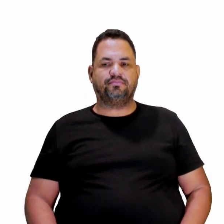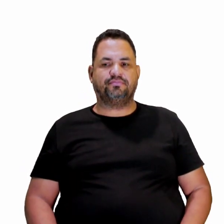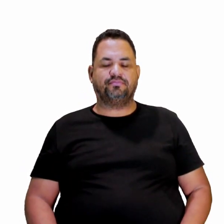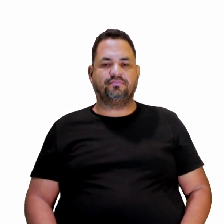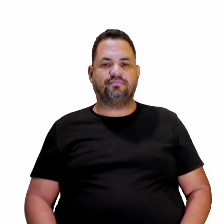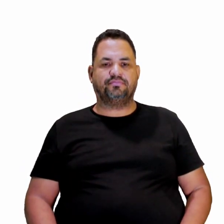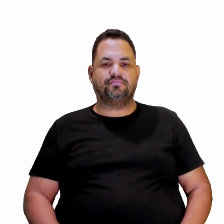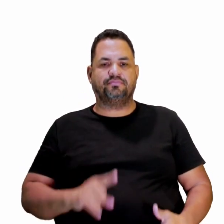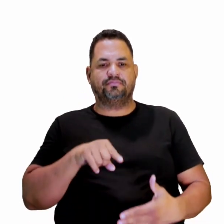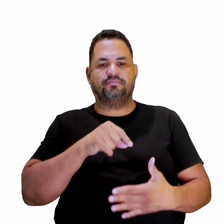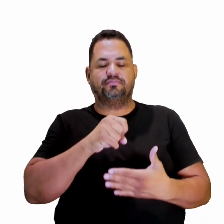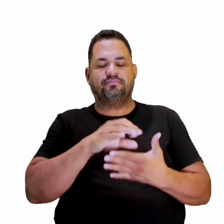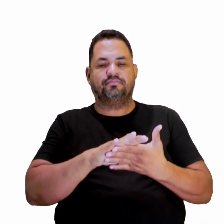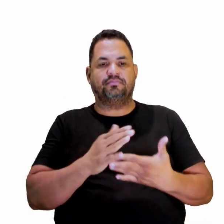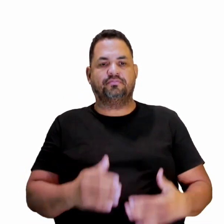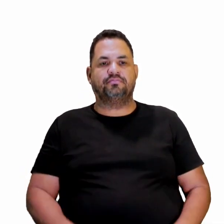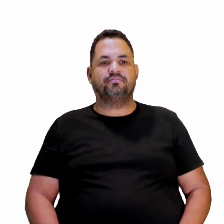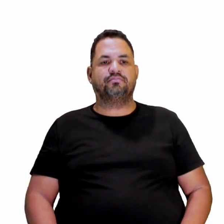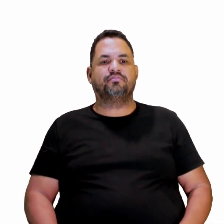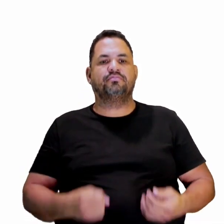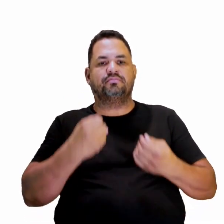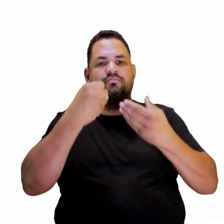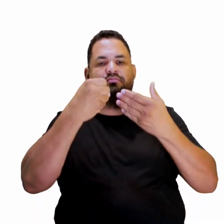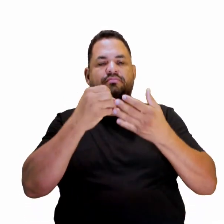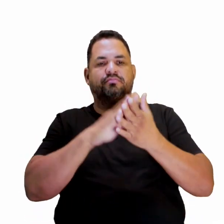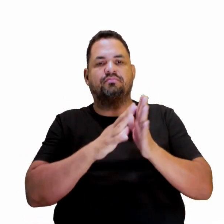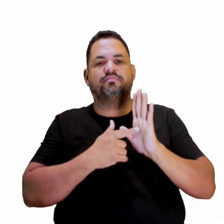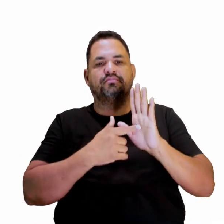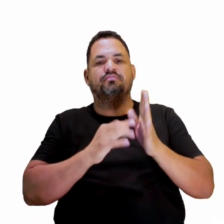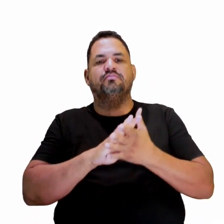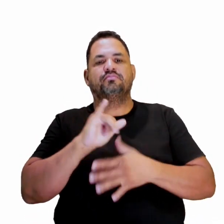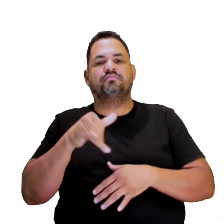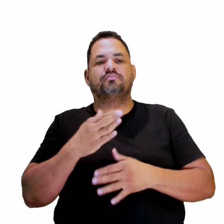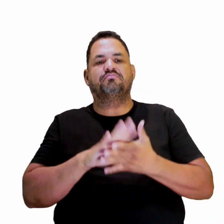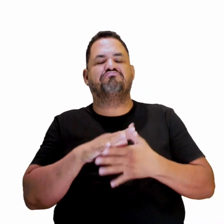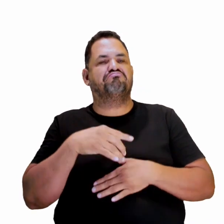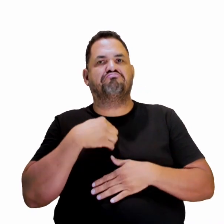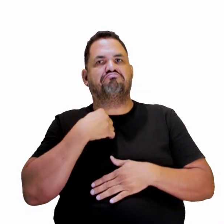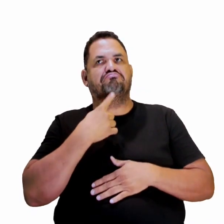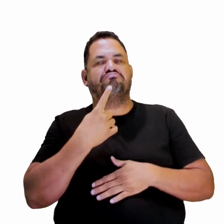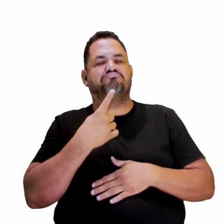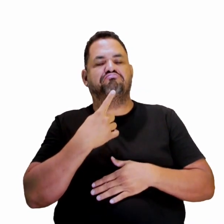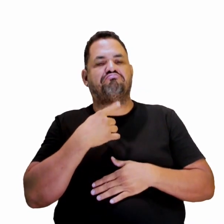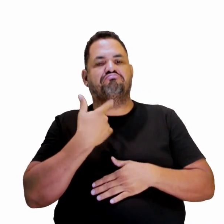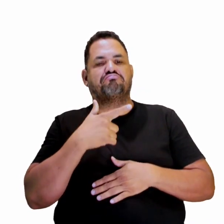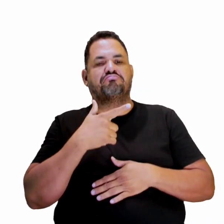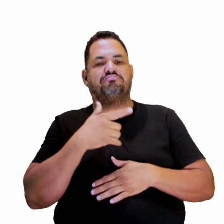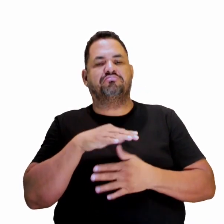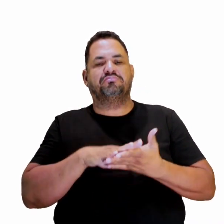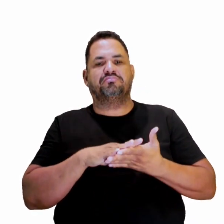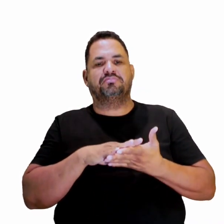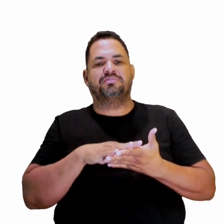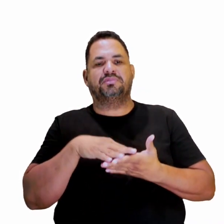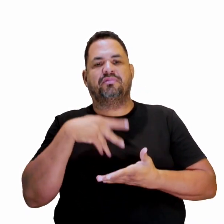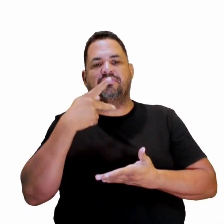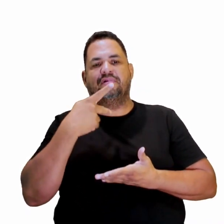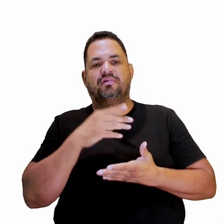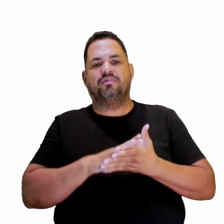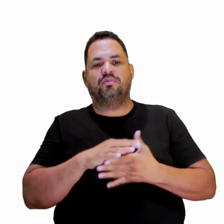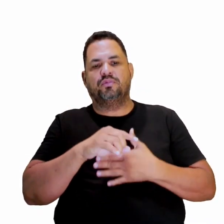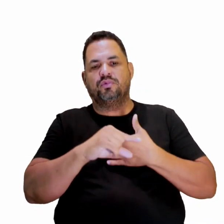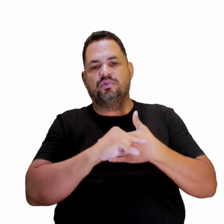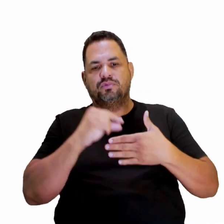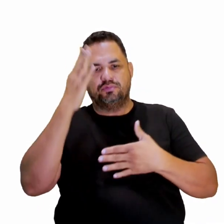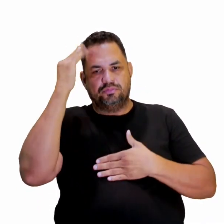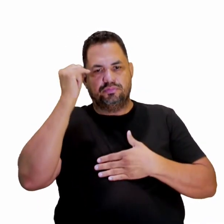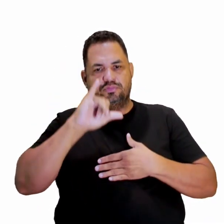você marcou qual? Está explícito o que o Joey fez? Não está explícito? Não há muito a ser dito? O autor sabe o que o Joey vai dizer?